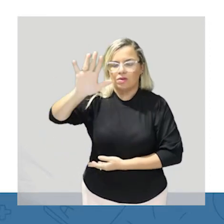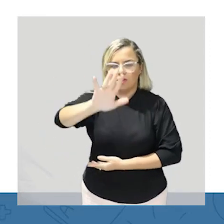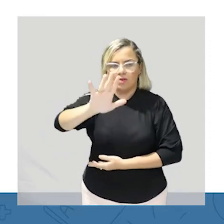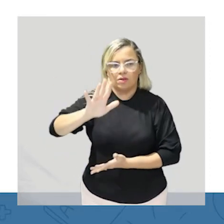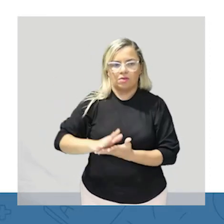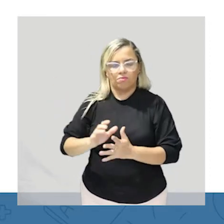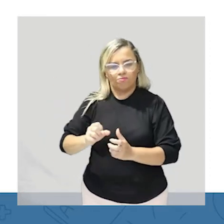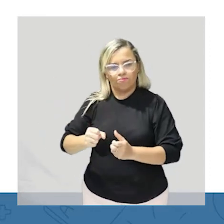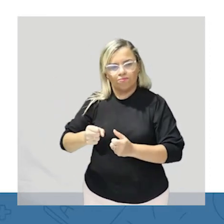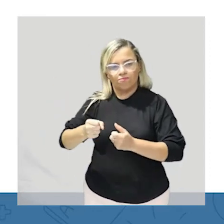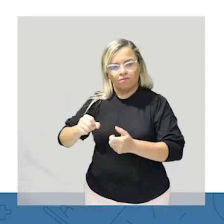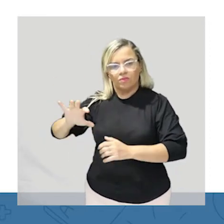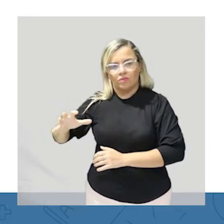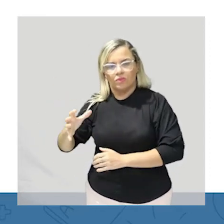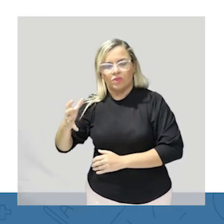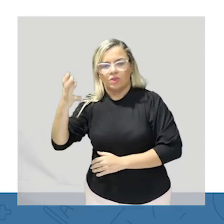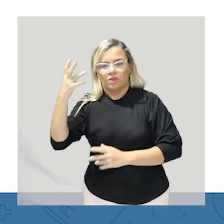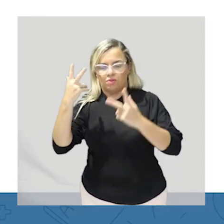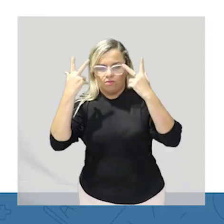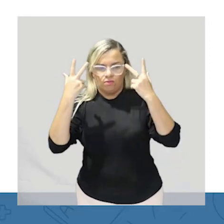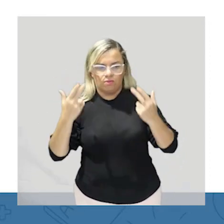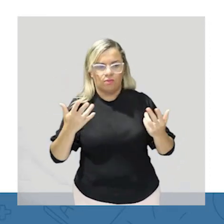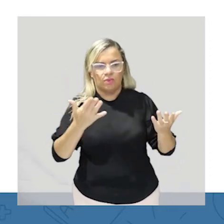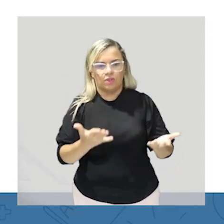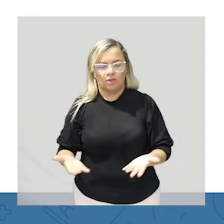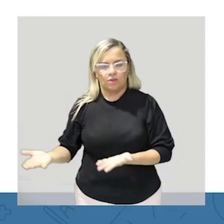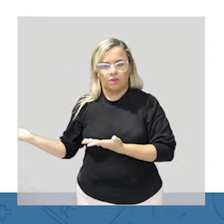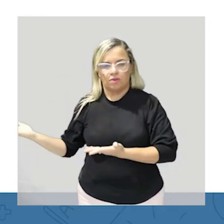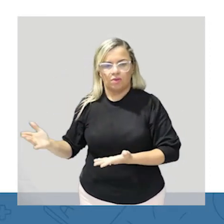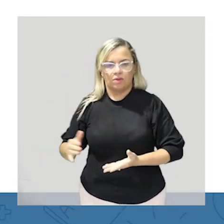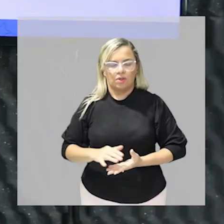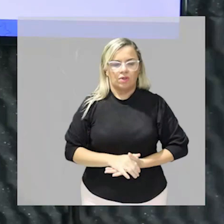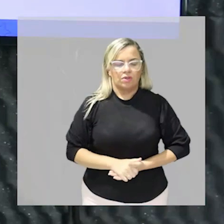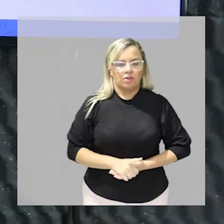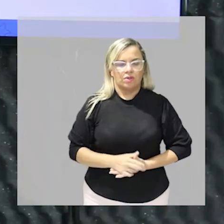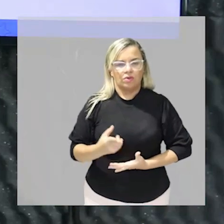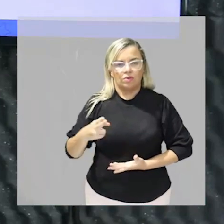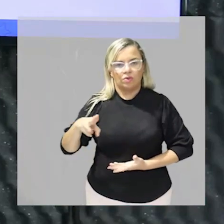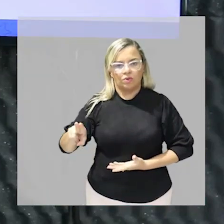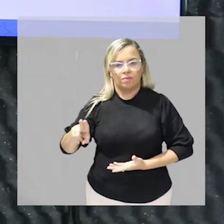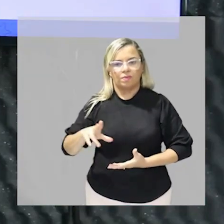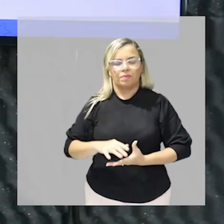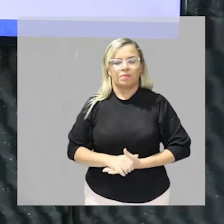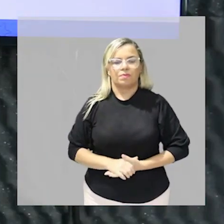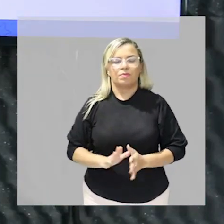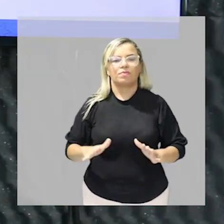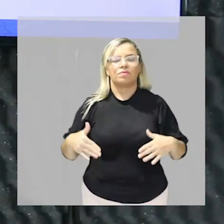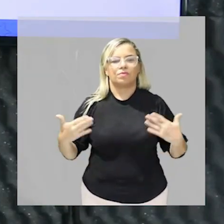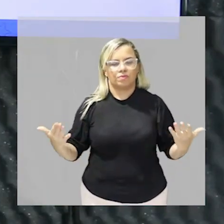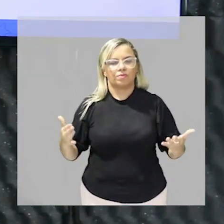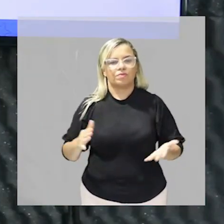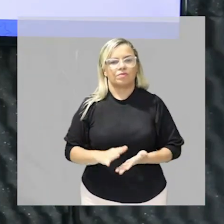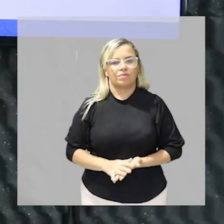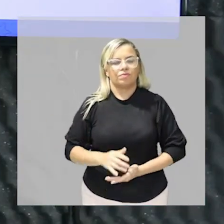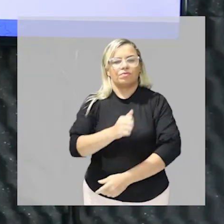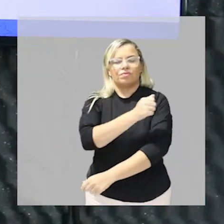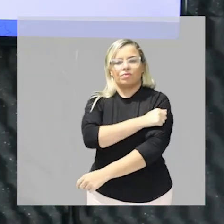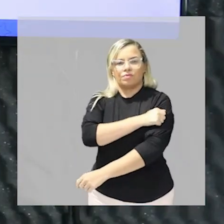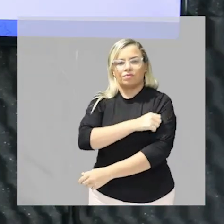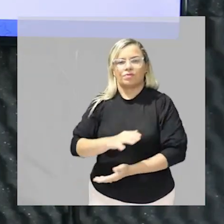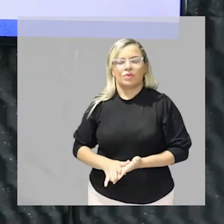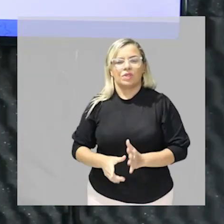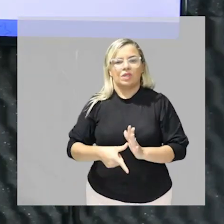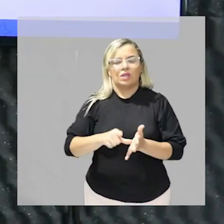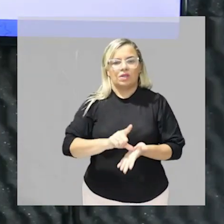na atmosfera terrestre, potencializa o fenômeno natural denominado de... Galera, a aula passada eu falei, eu repito para